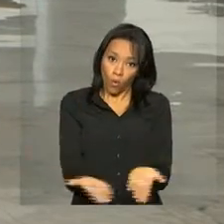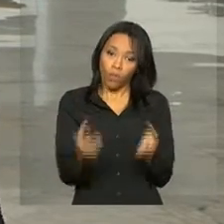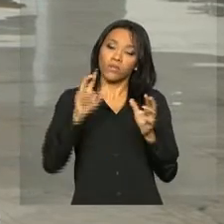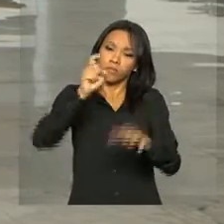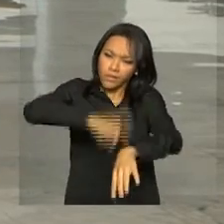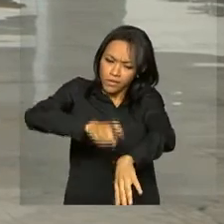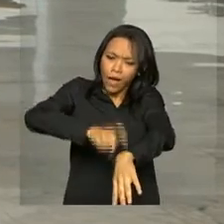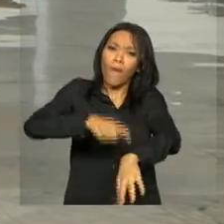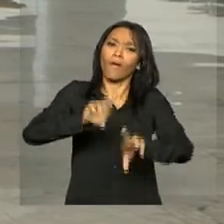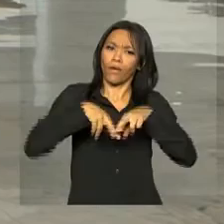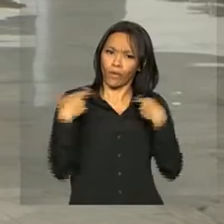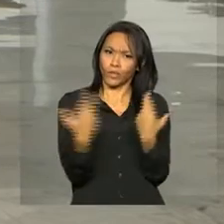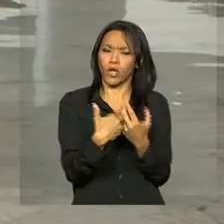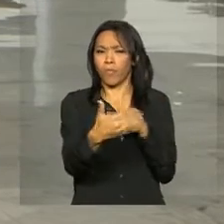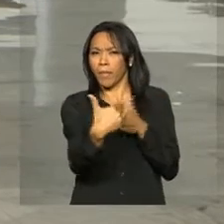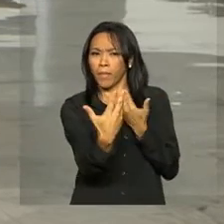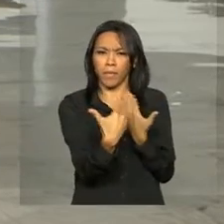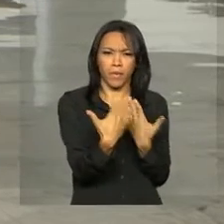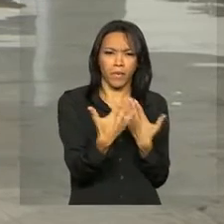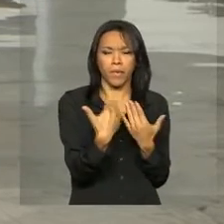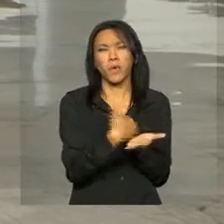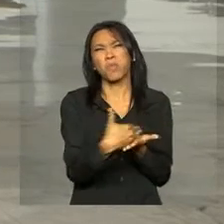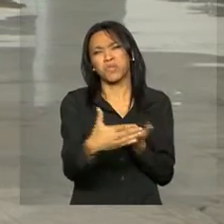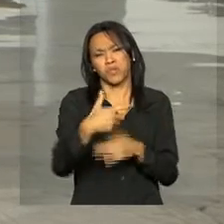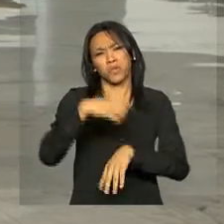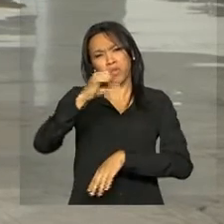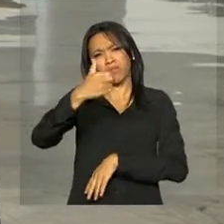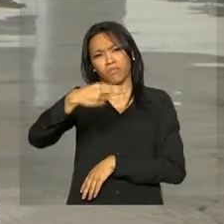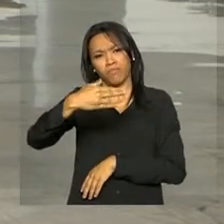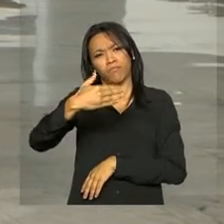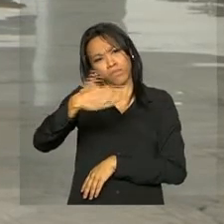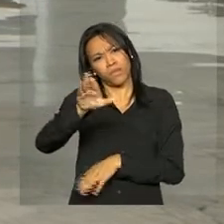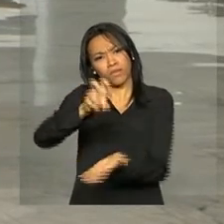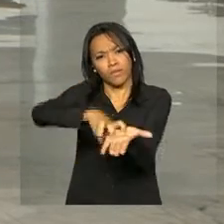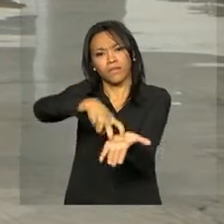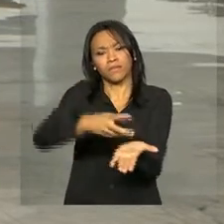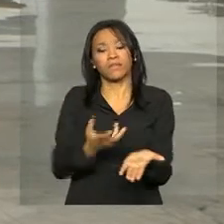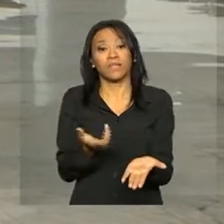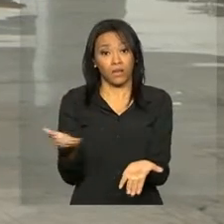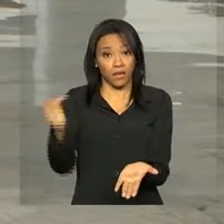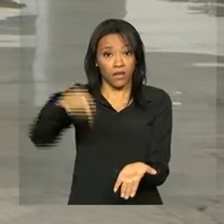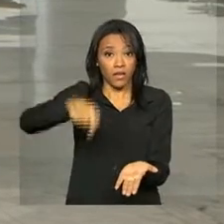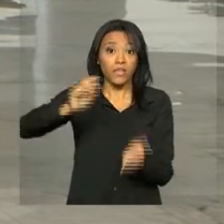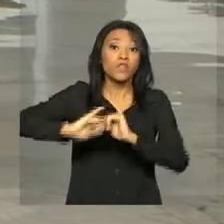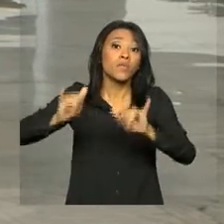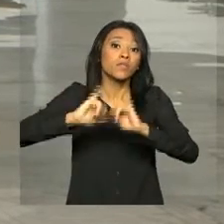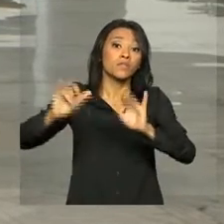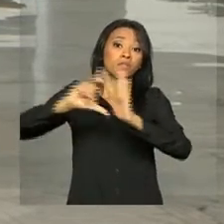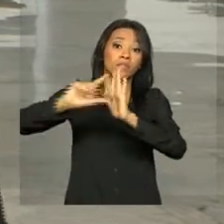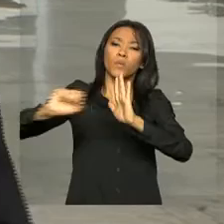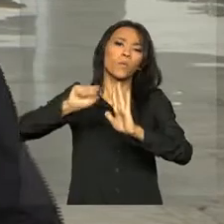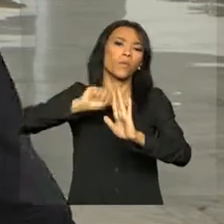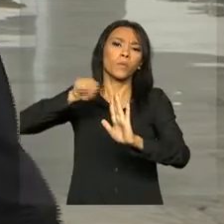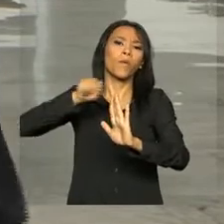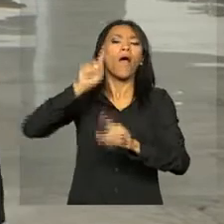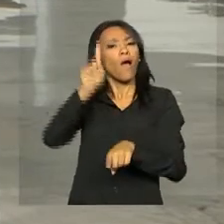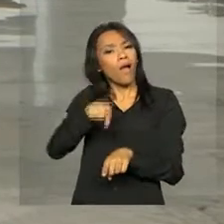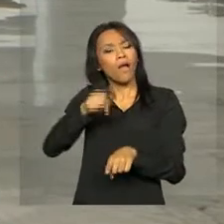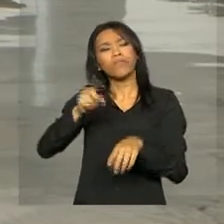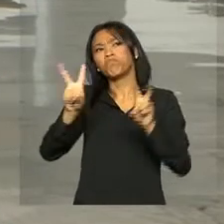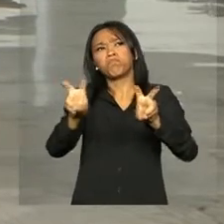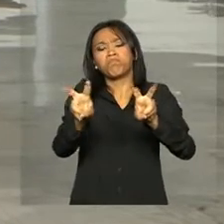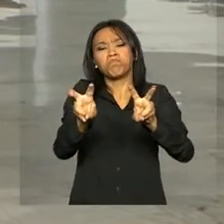neste momento a reunião começou por volta das nove e meia da manhã que as informações aqui do palácio do planalto são de que eles estejam tratando